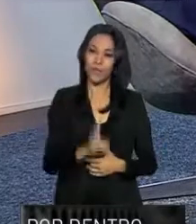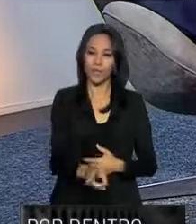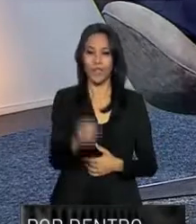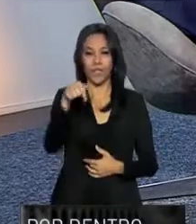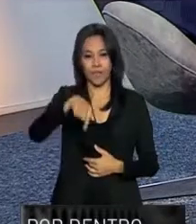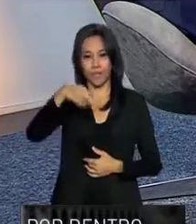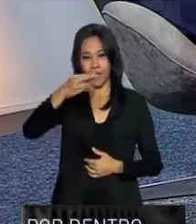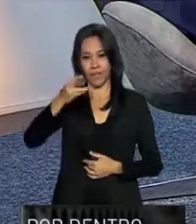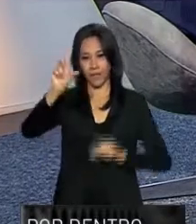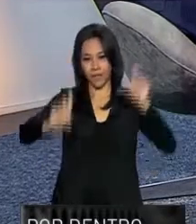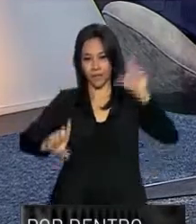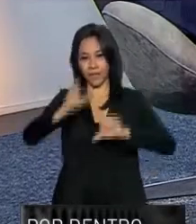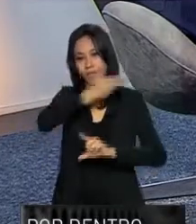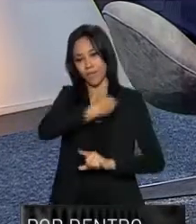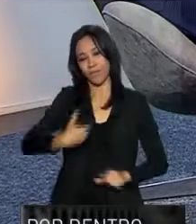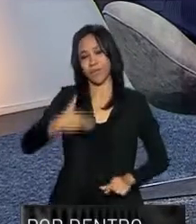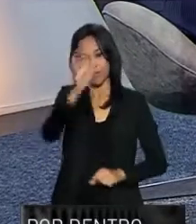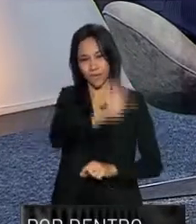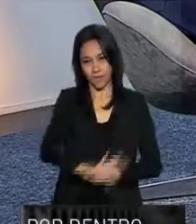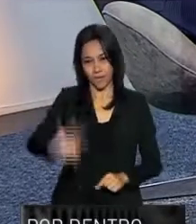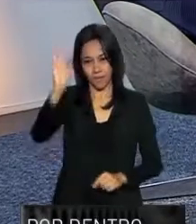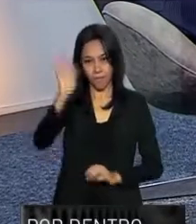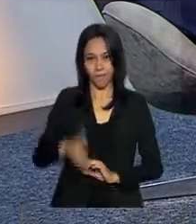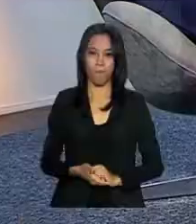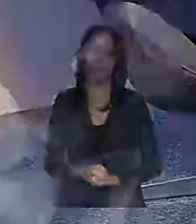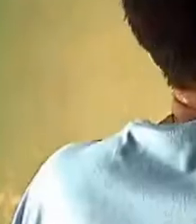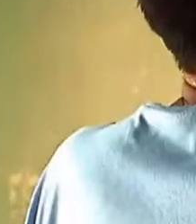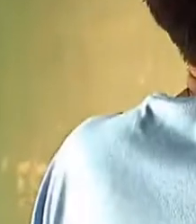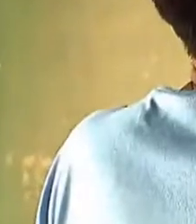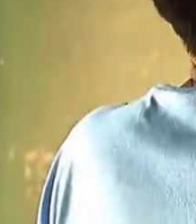com a gente aqui na nbr a tv do governo federal